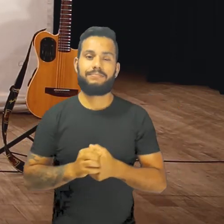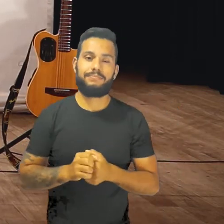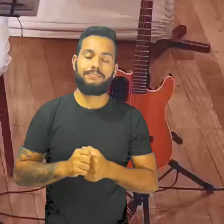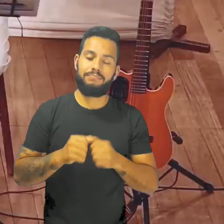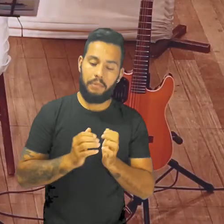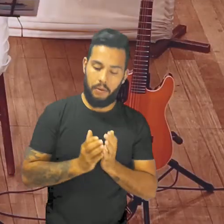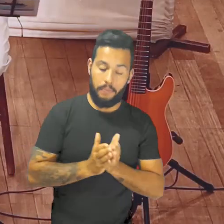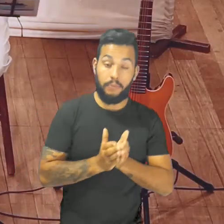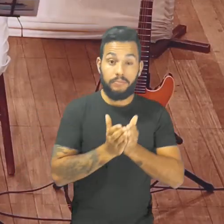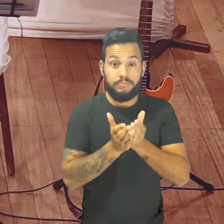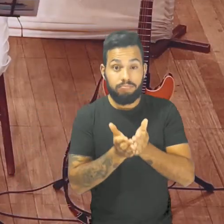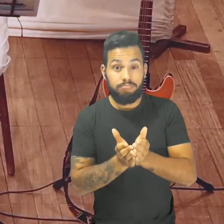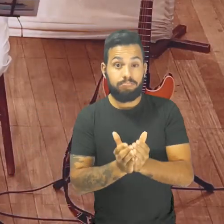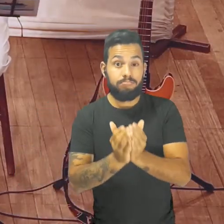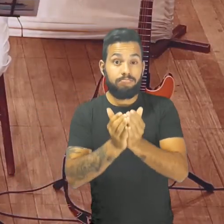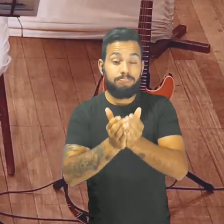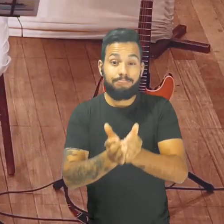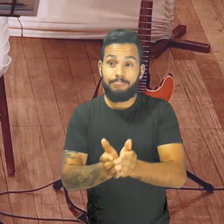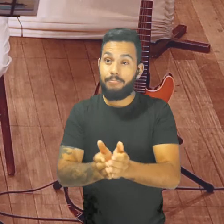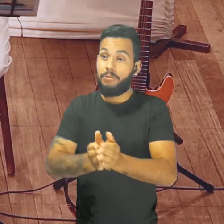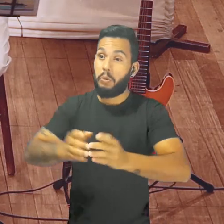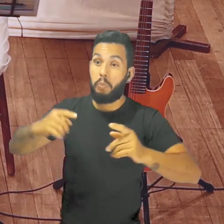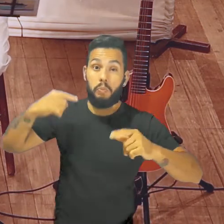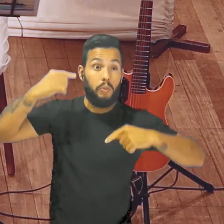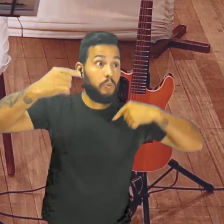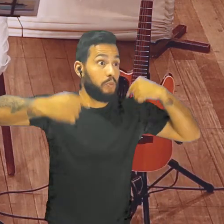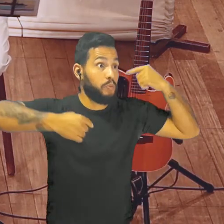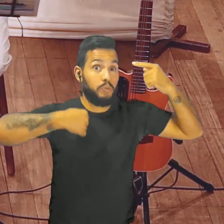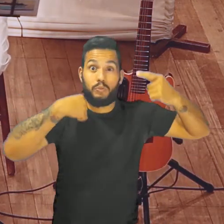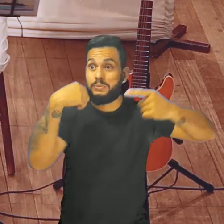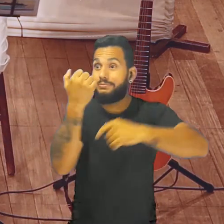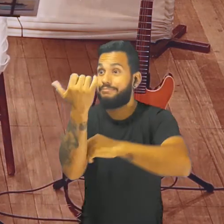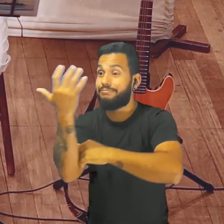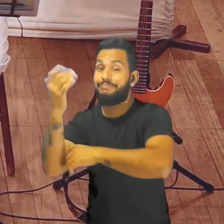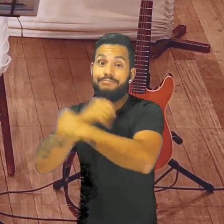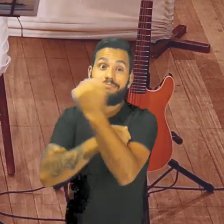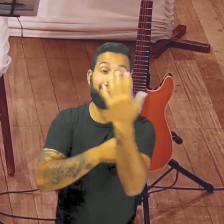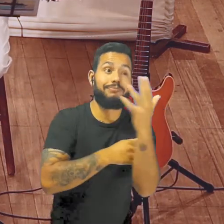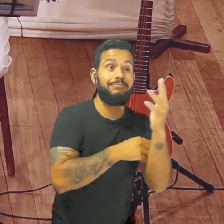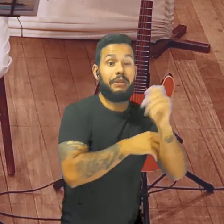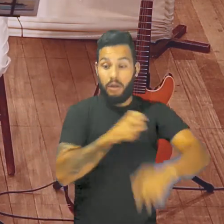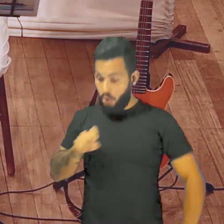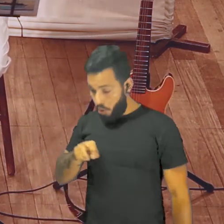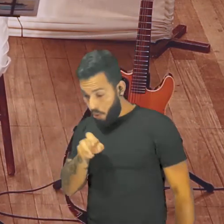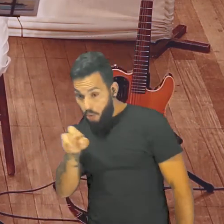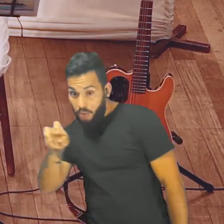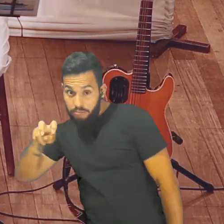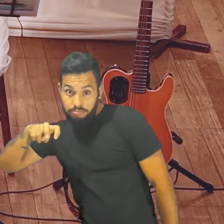uma arapuca. Uma loucura invadindo a nossa mata, que até mesmo a